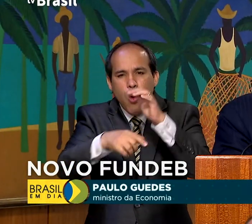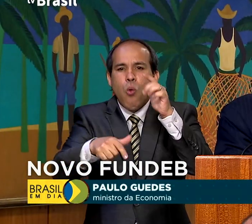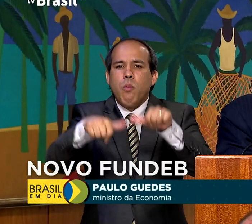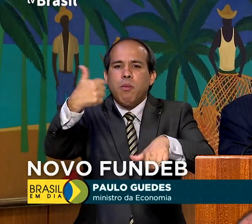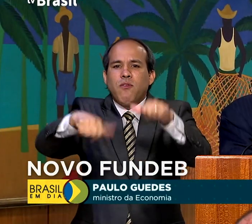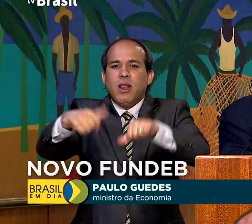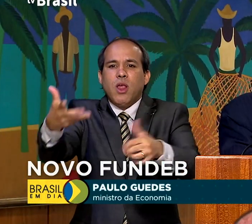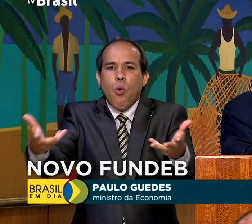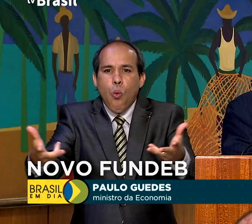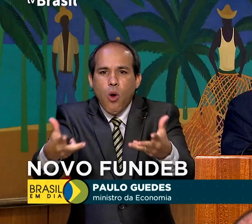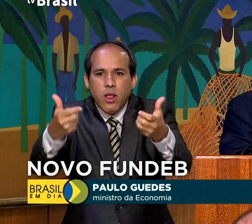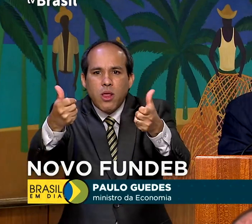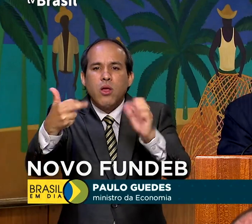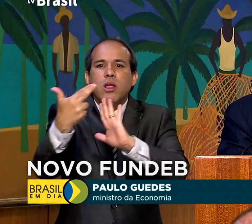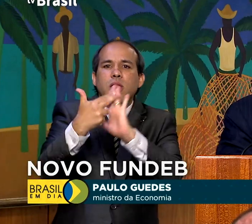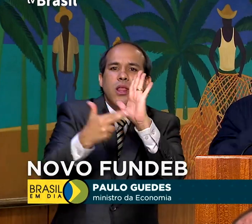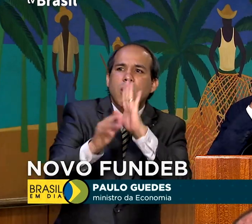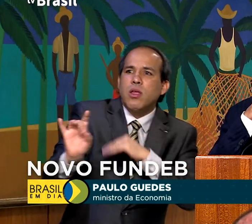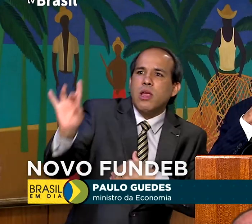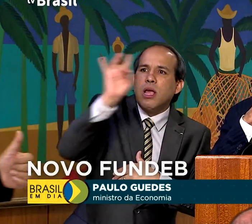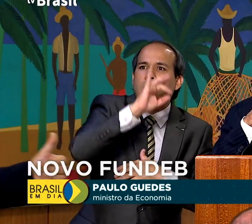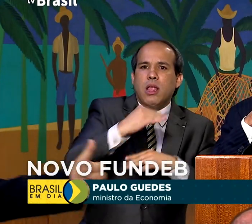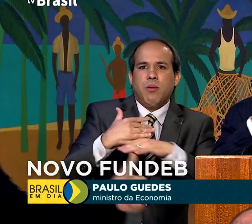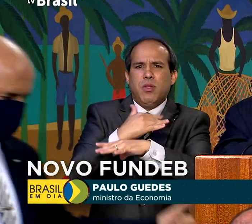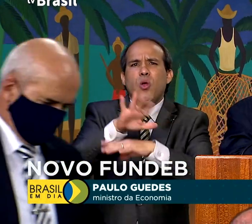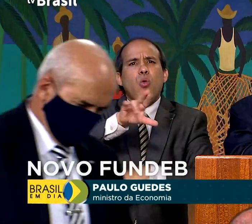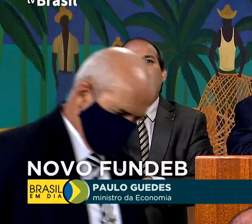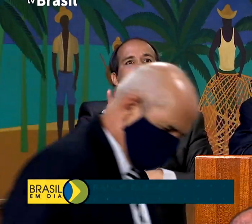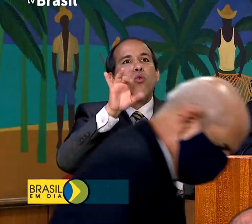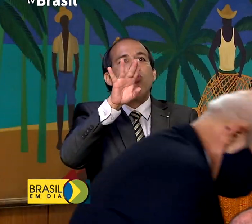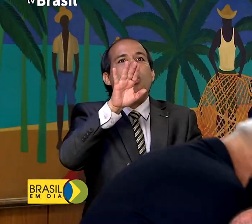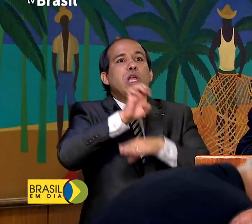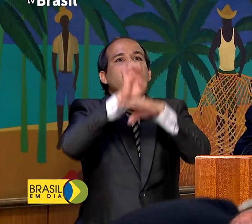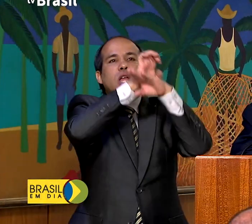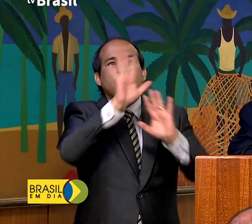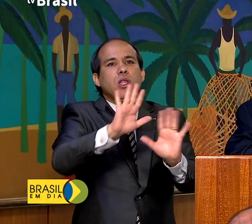distribuição com critério de municípios, em vez de só os estados. O dinheiro indo para a ponta.